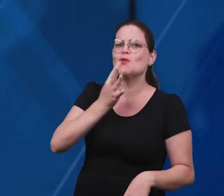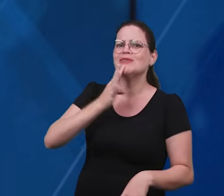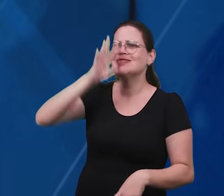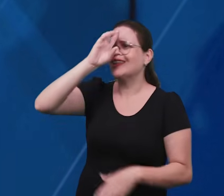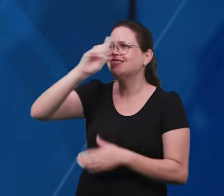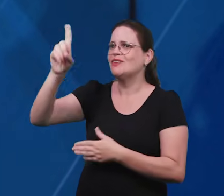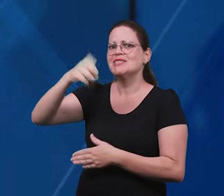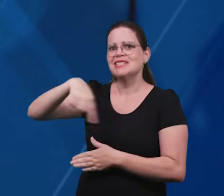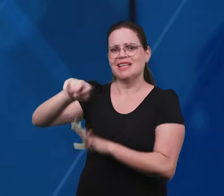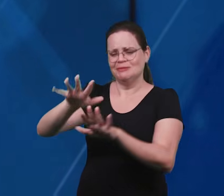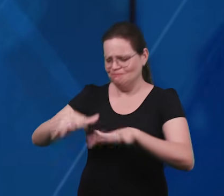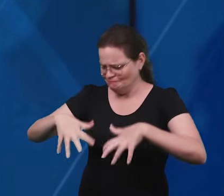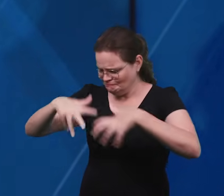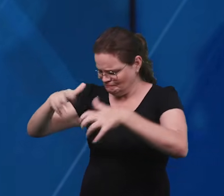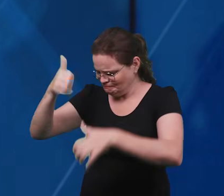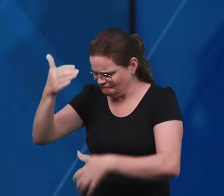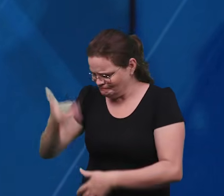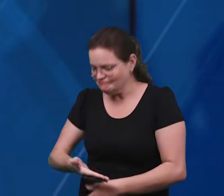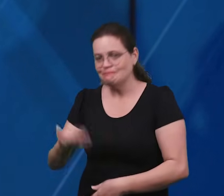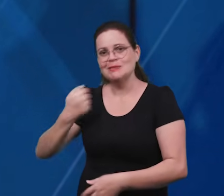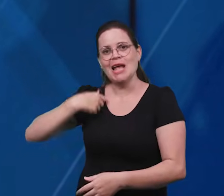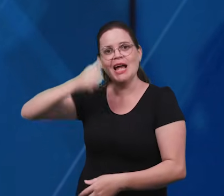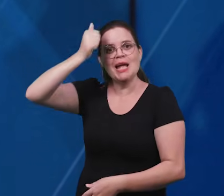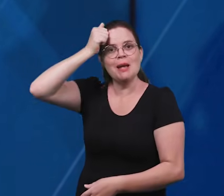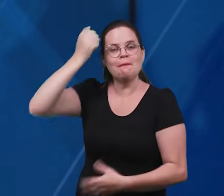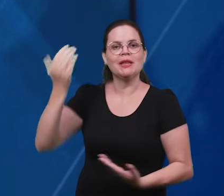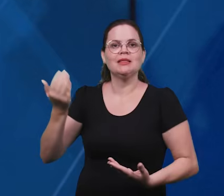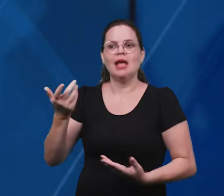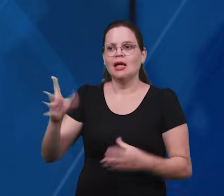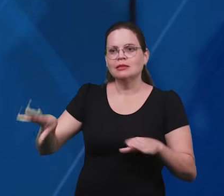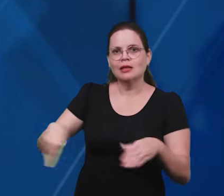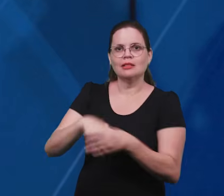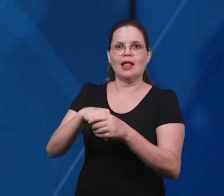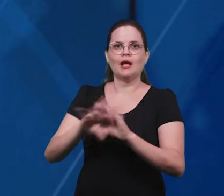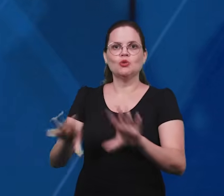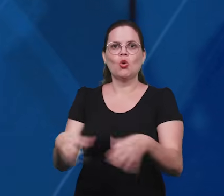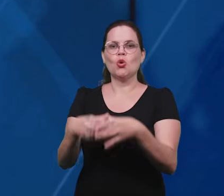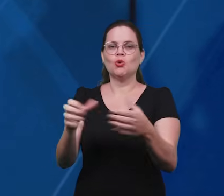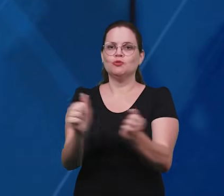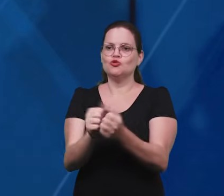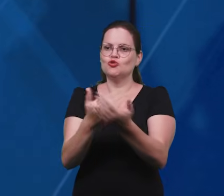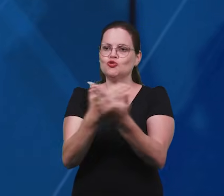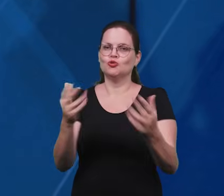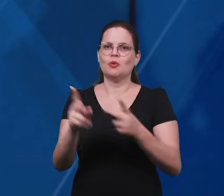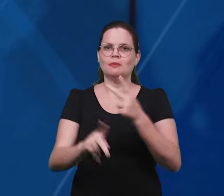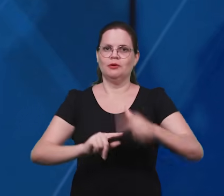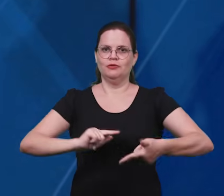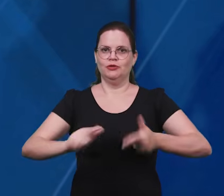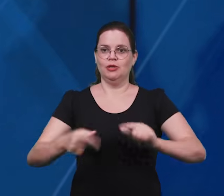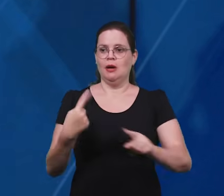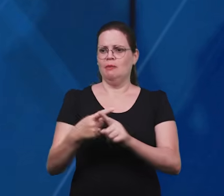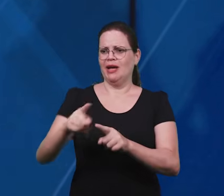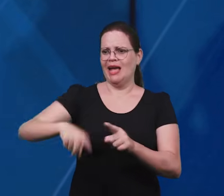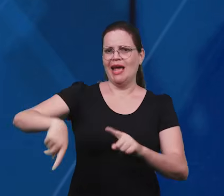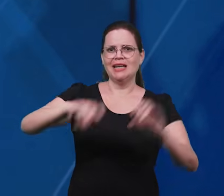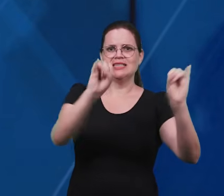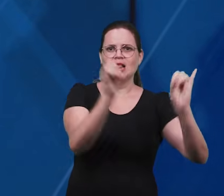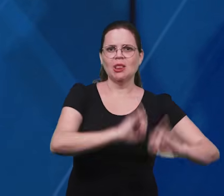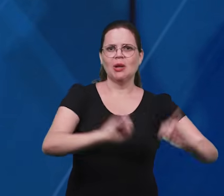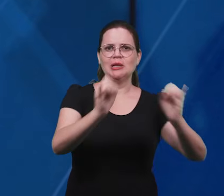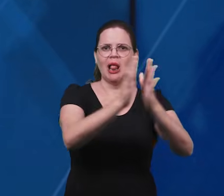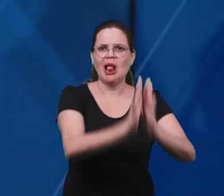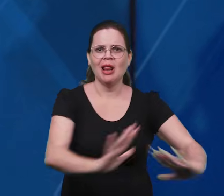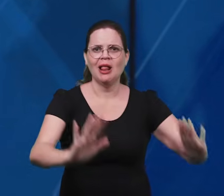salvas da condenação do pecado que pesava sobre elas na sua impiedade de povo pagão e